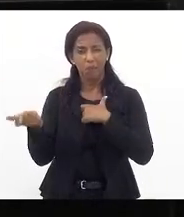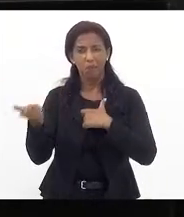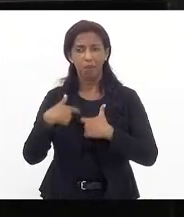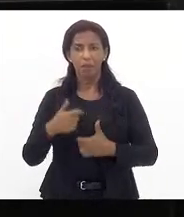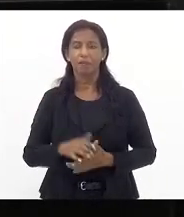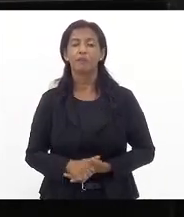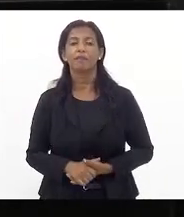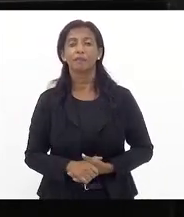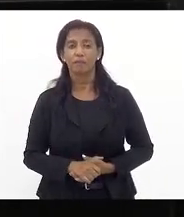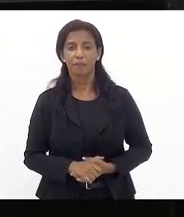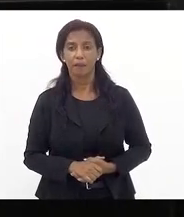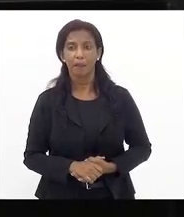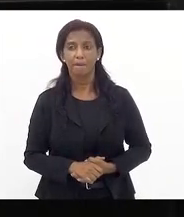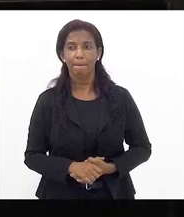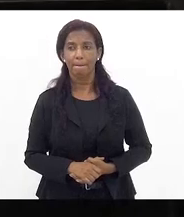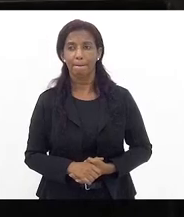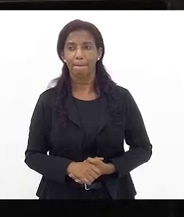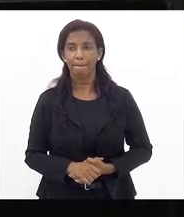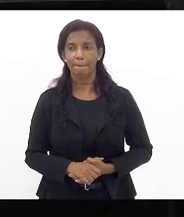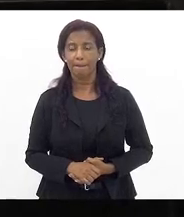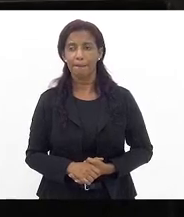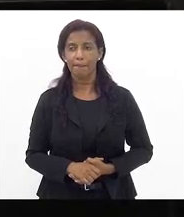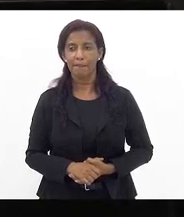aqui, tem um...